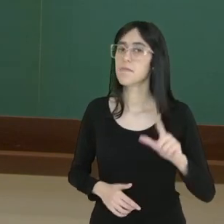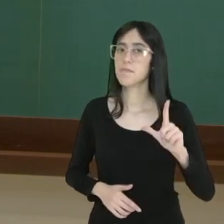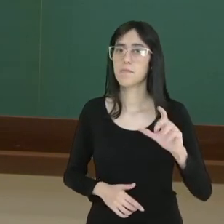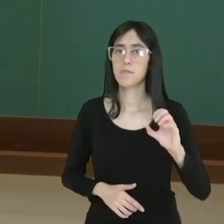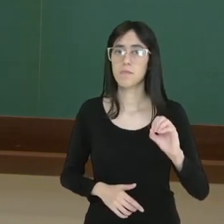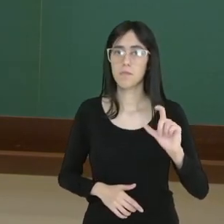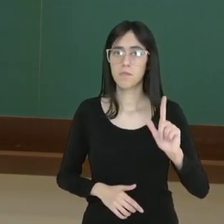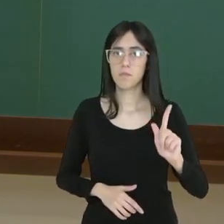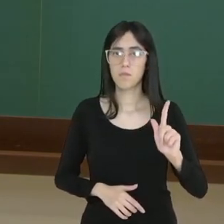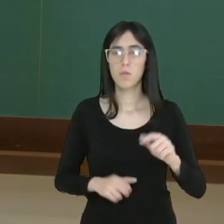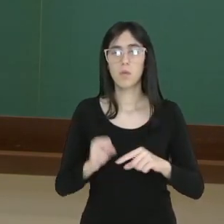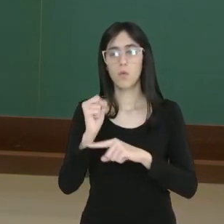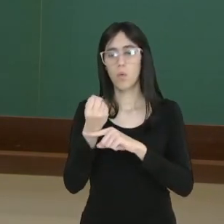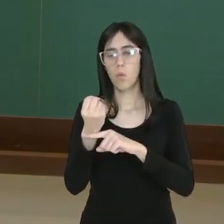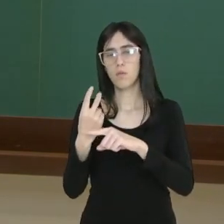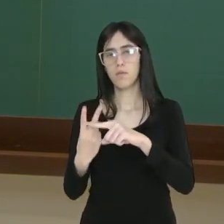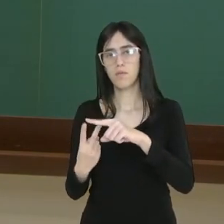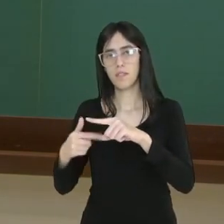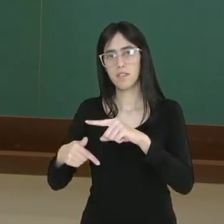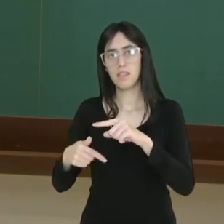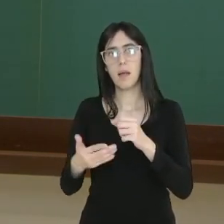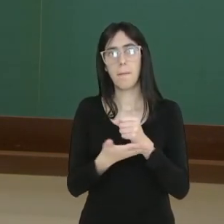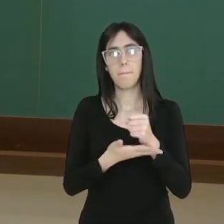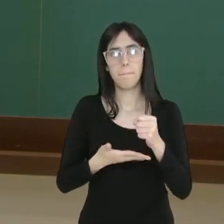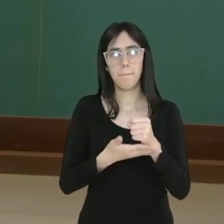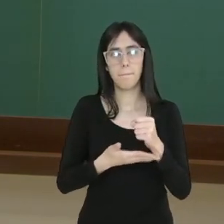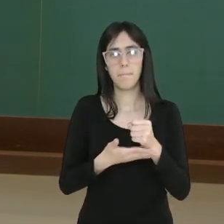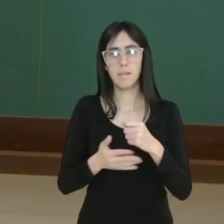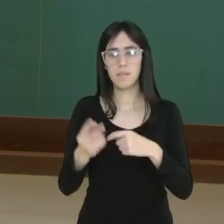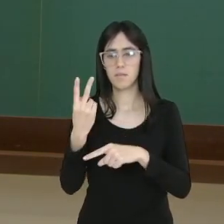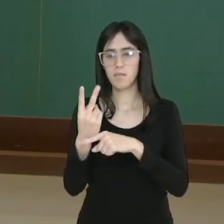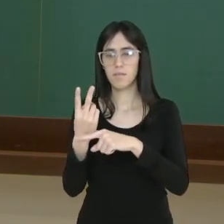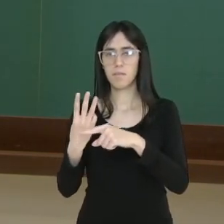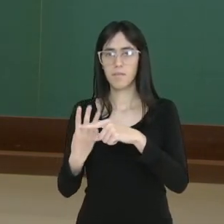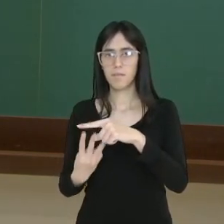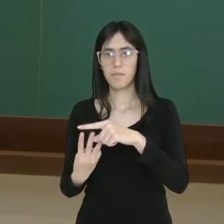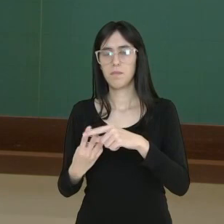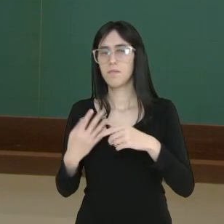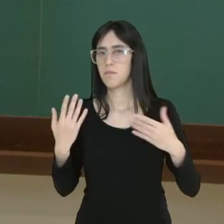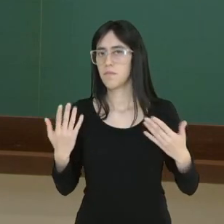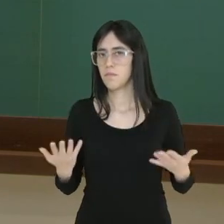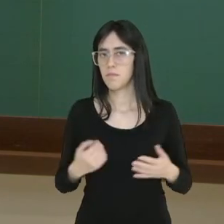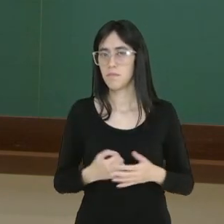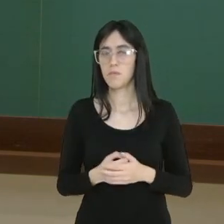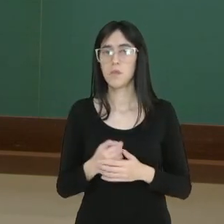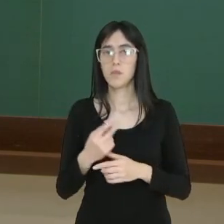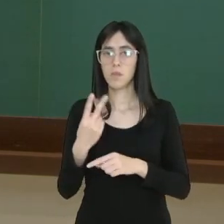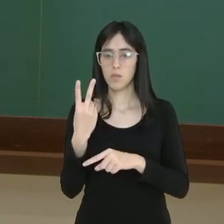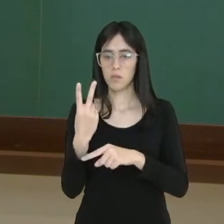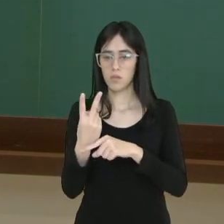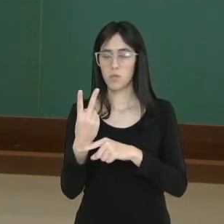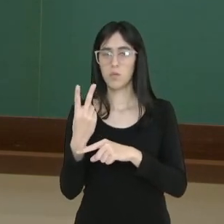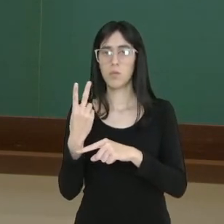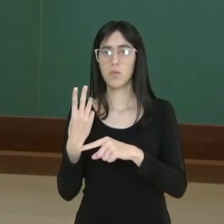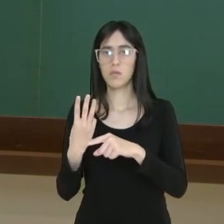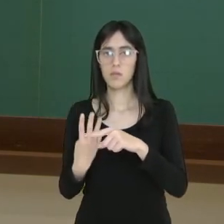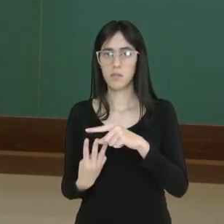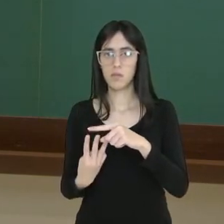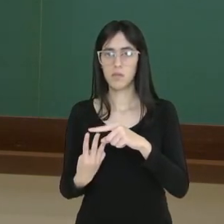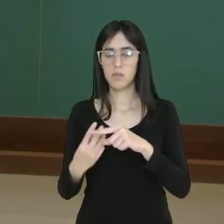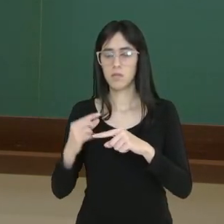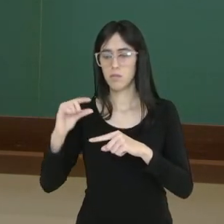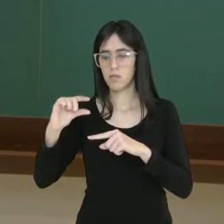Logaritmo de 8 sobre 27 na base 2/3. Então, a pergunta é, 2/3 elevado na x